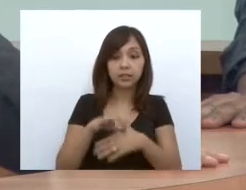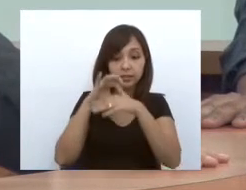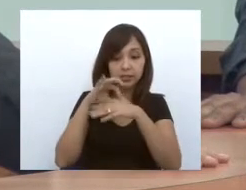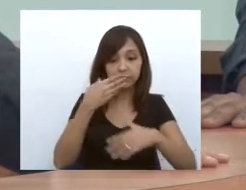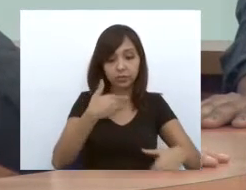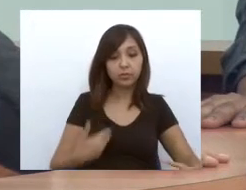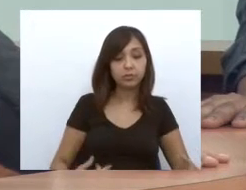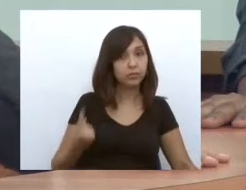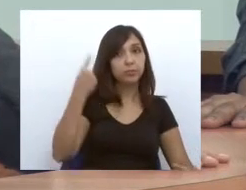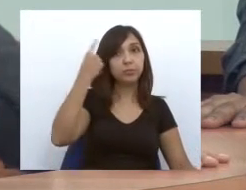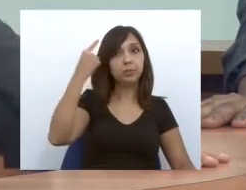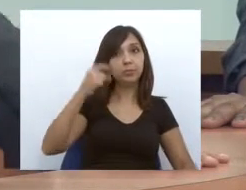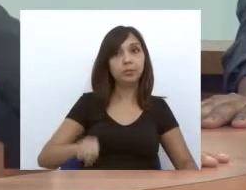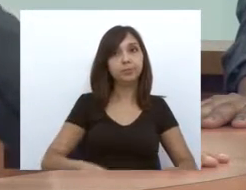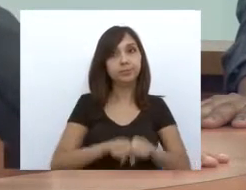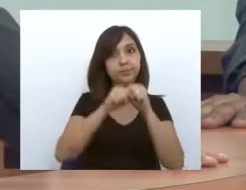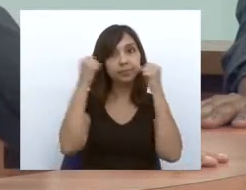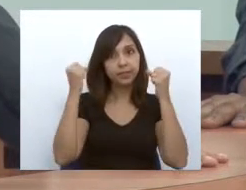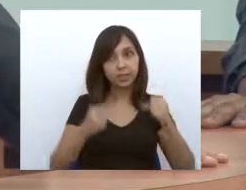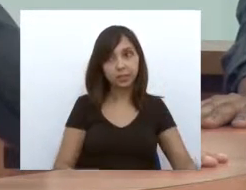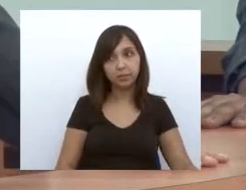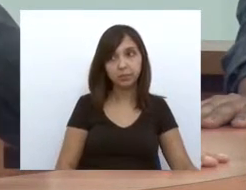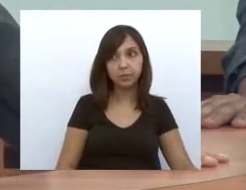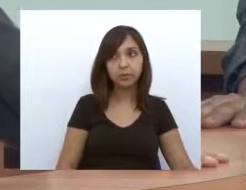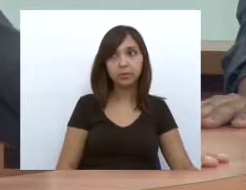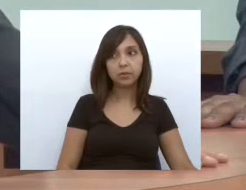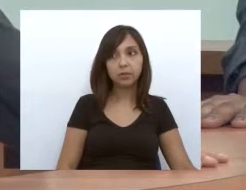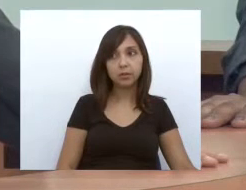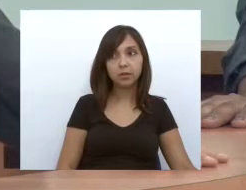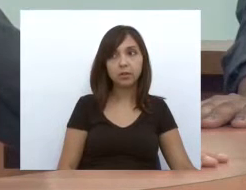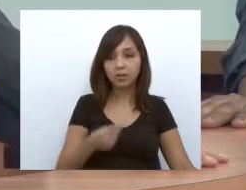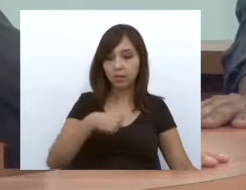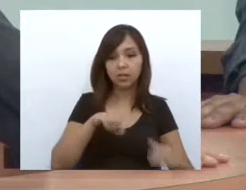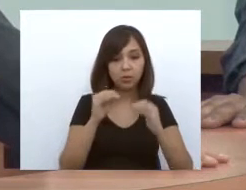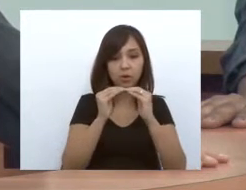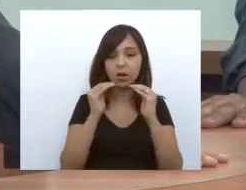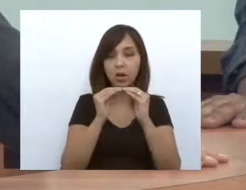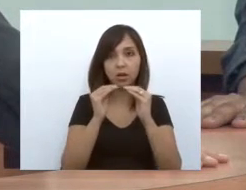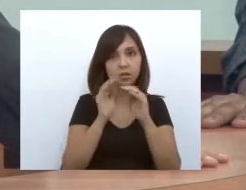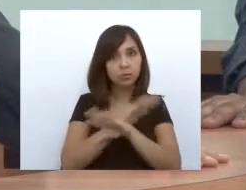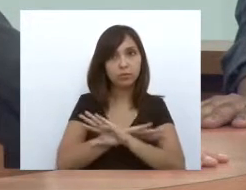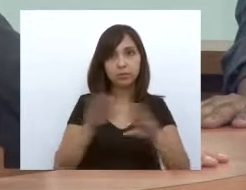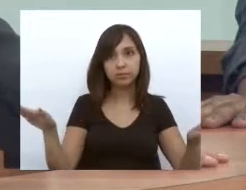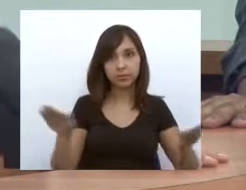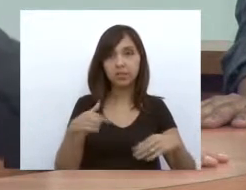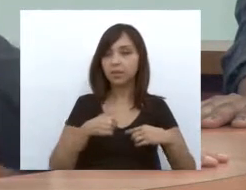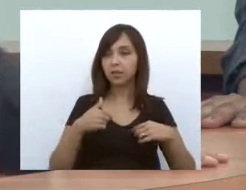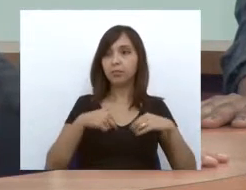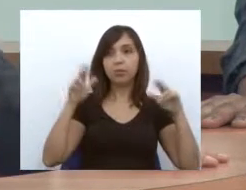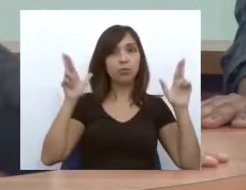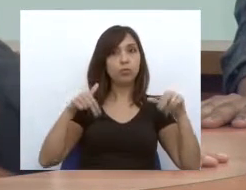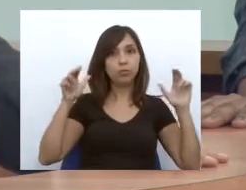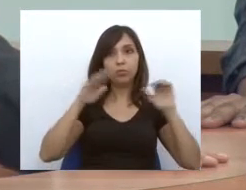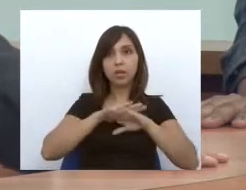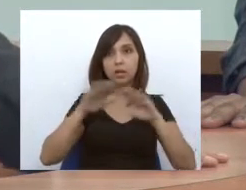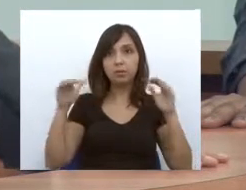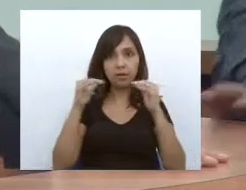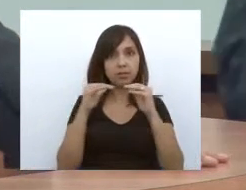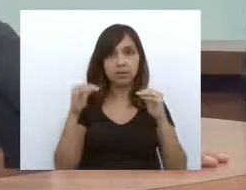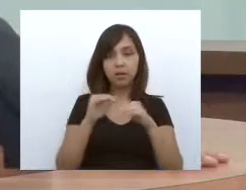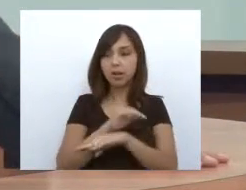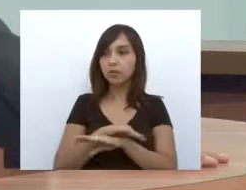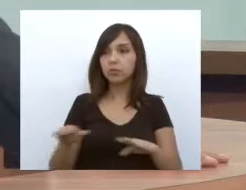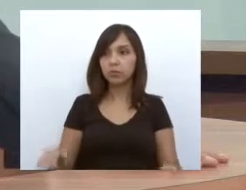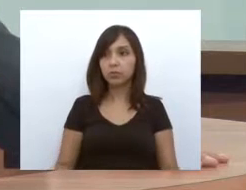acordo. Então, eu não participo mais de acordo relativo a isso. Não participo mais de acordo.